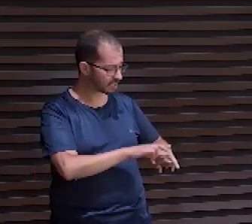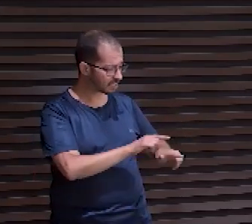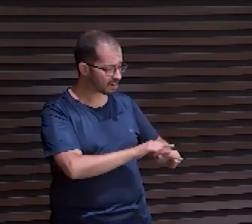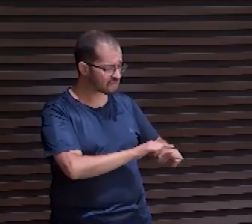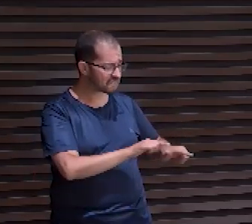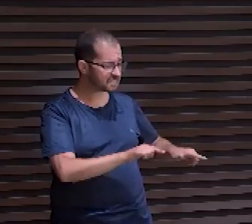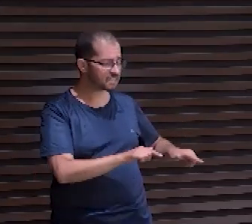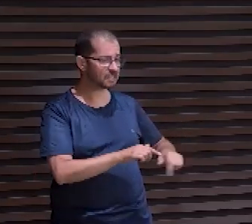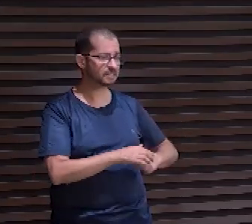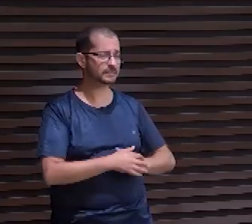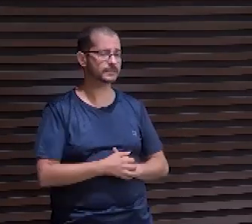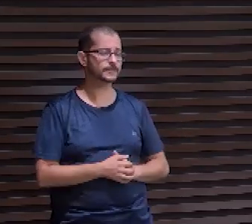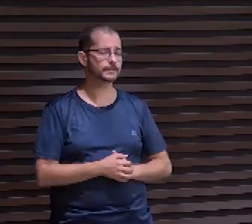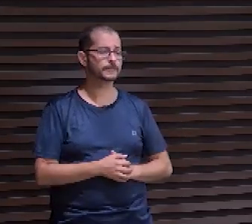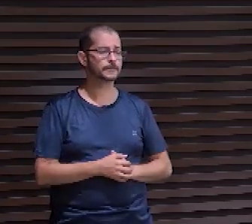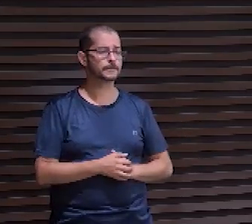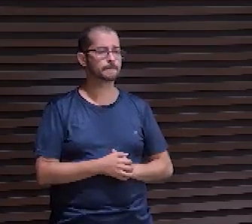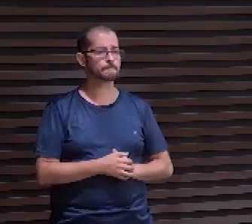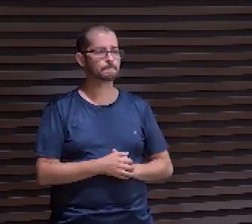pediu o pastor.